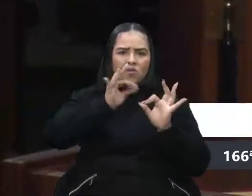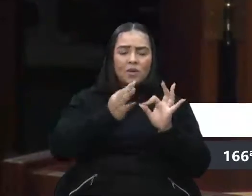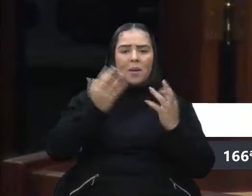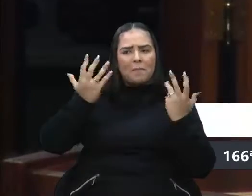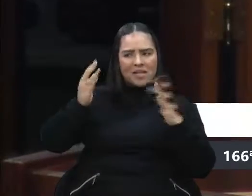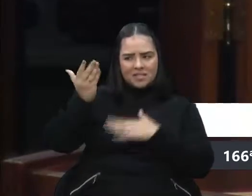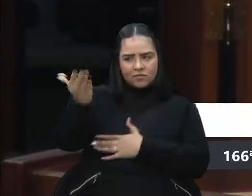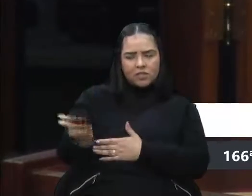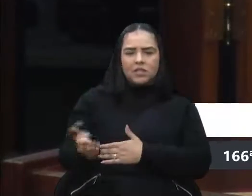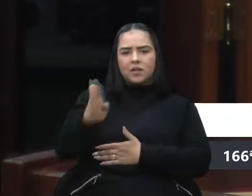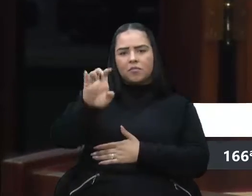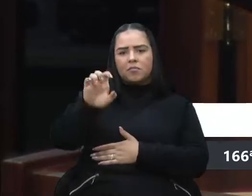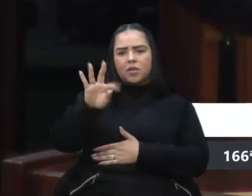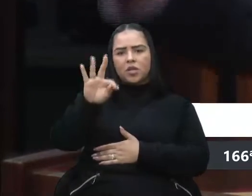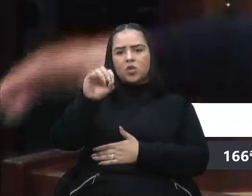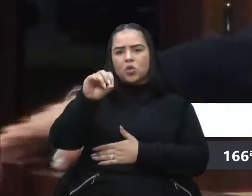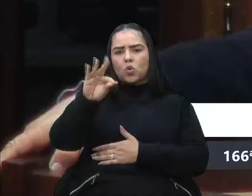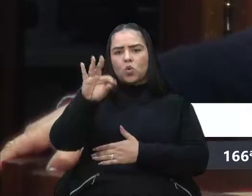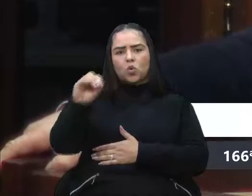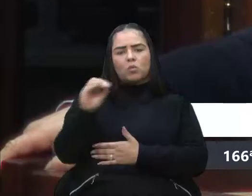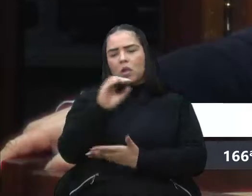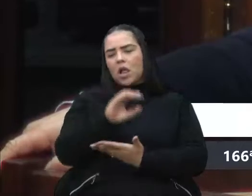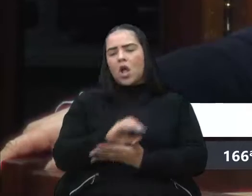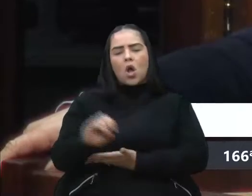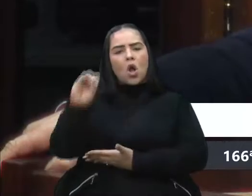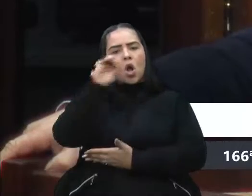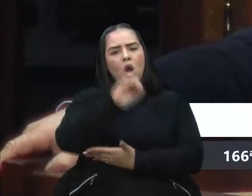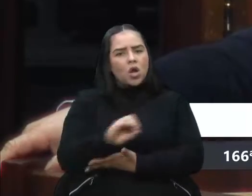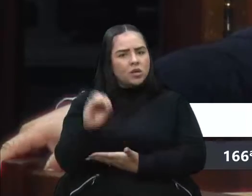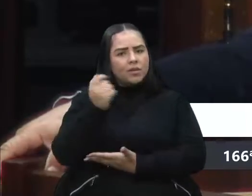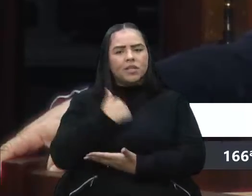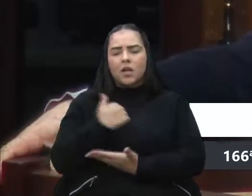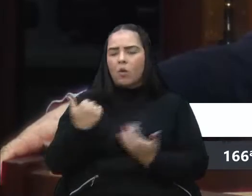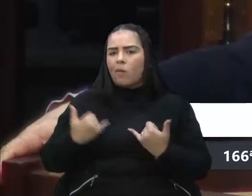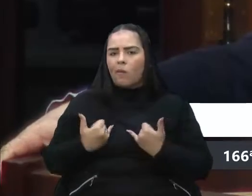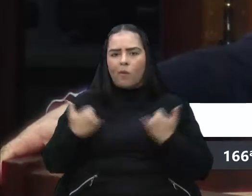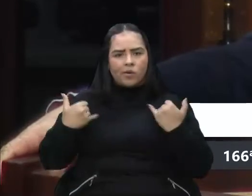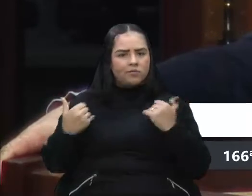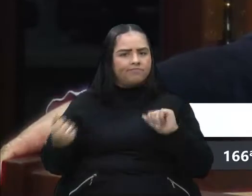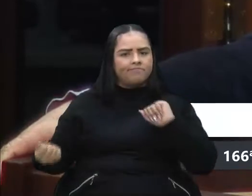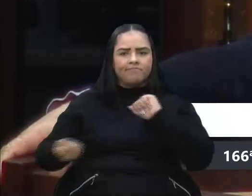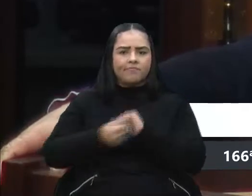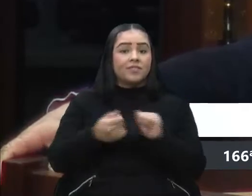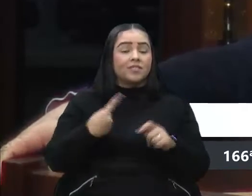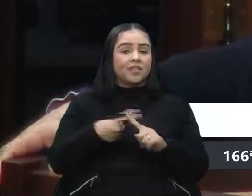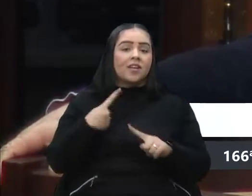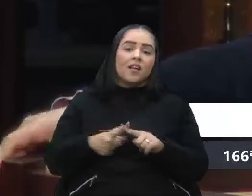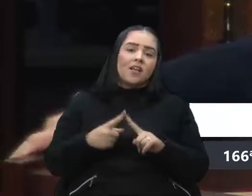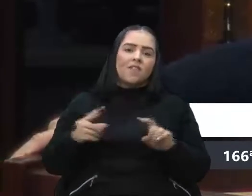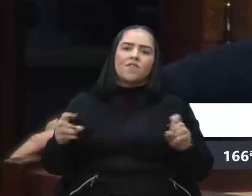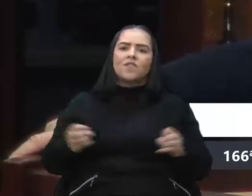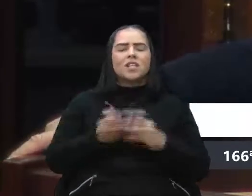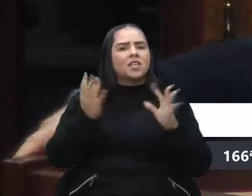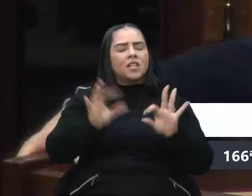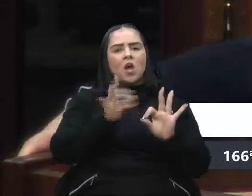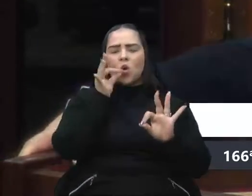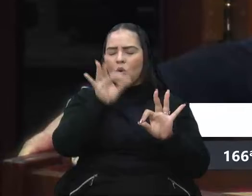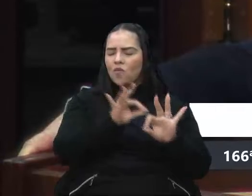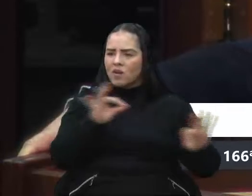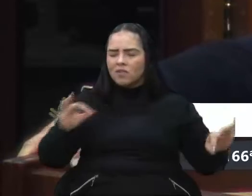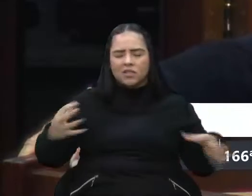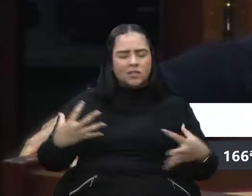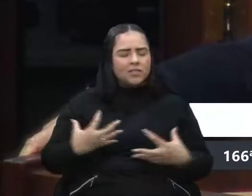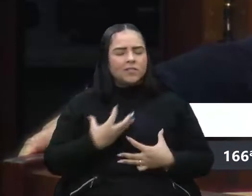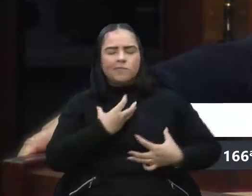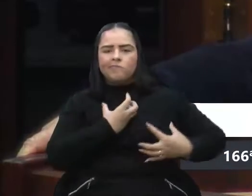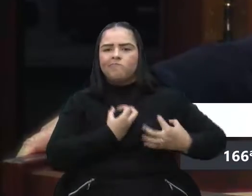pela bela condução que tive a honra de estar junto. Para mim, a festa da uva me contagia. É muito mais que